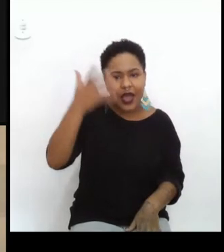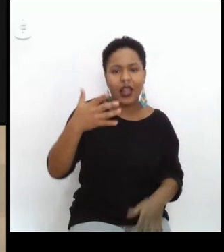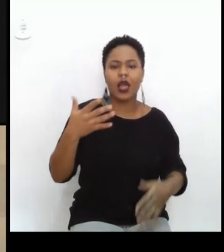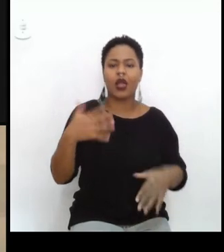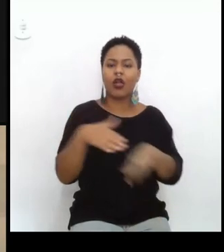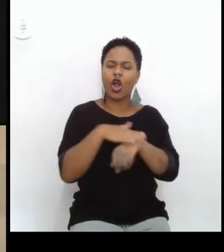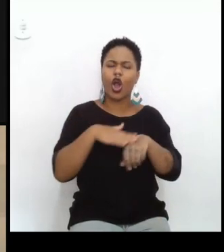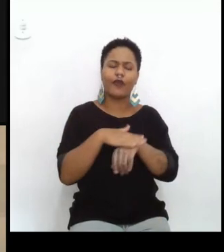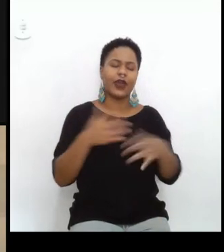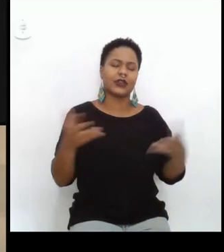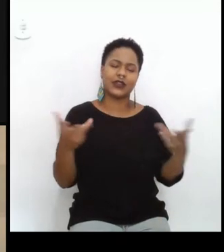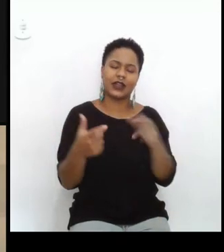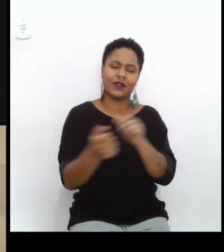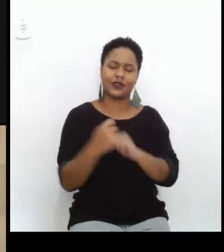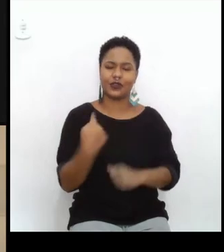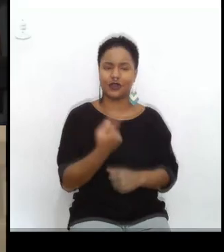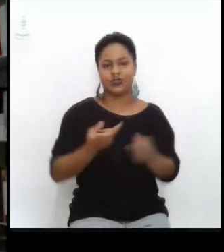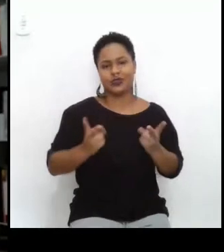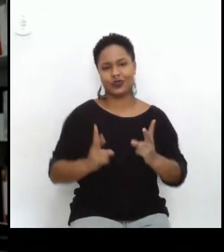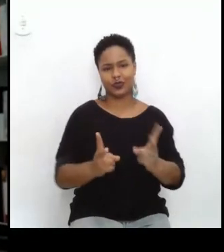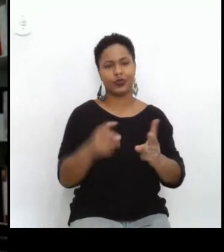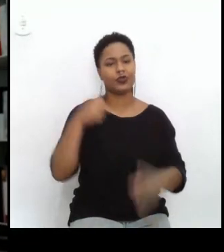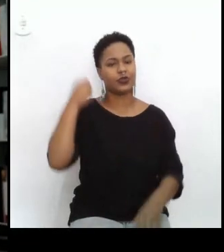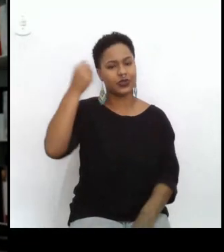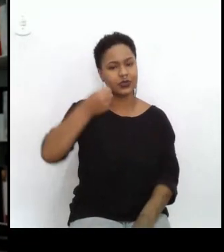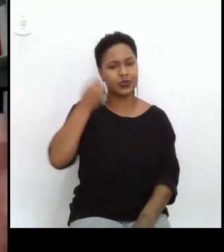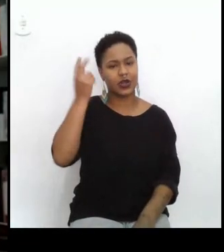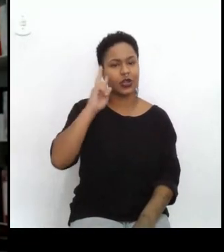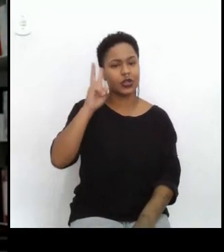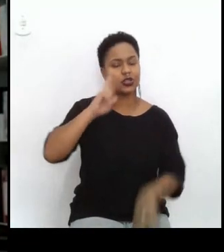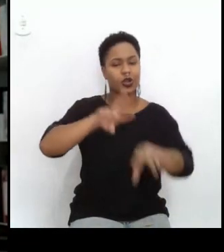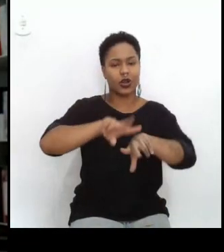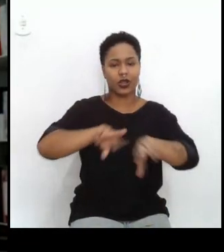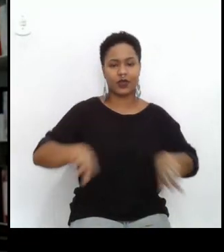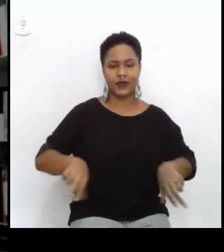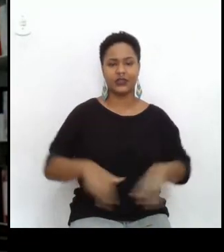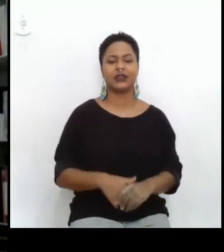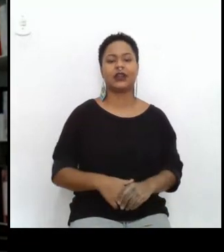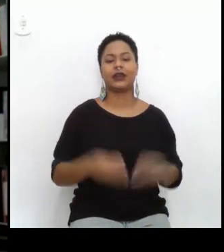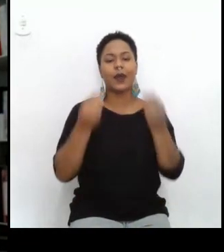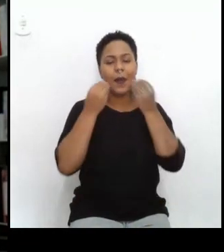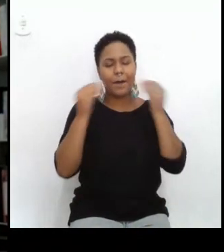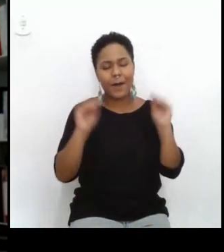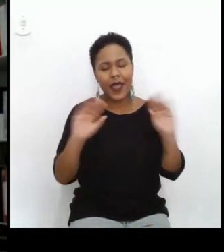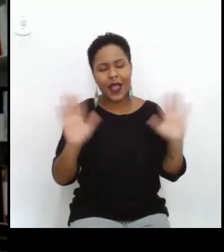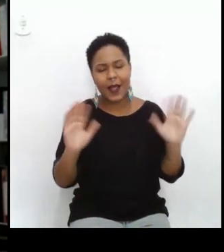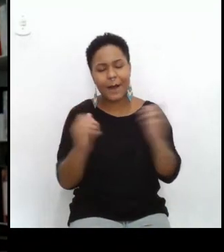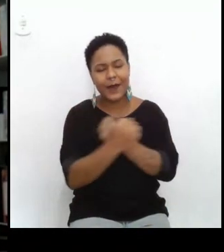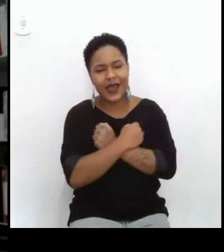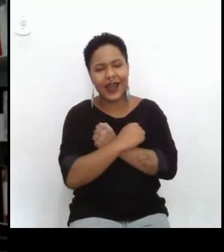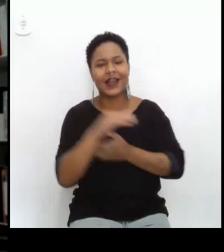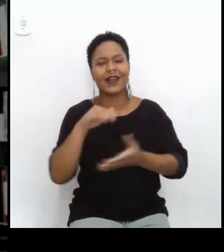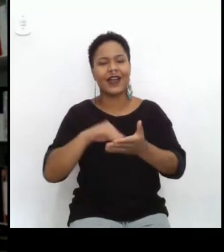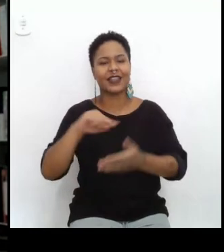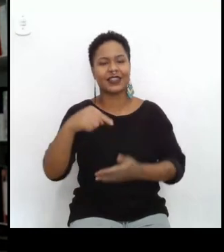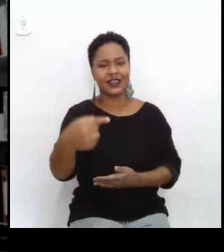seguimos com seminário das histórias das diversidades no período da tarde beijo um abraço até margem